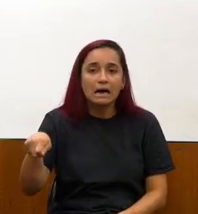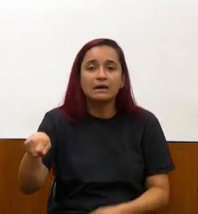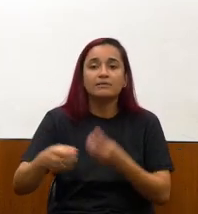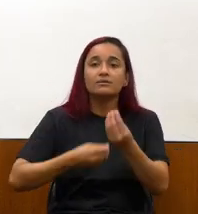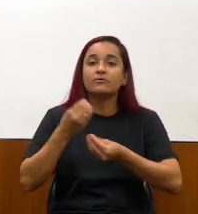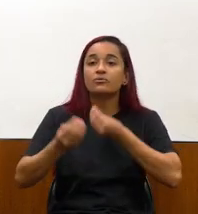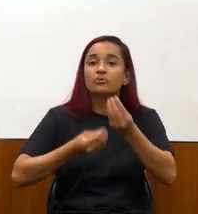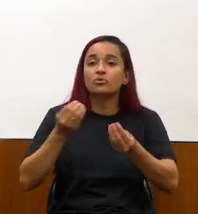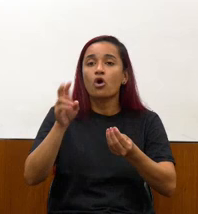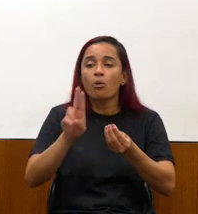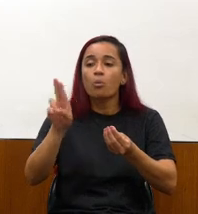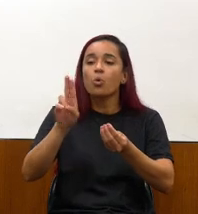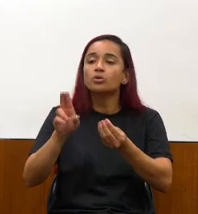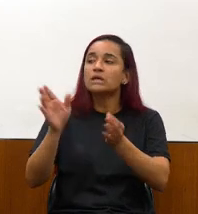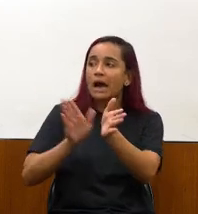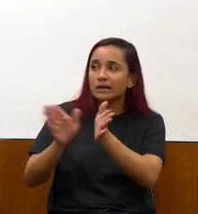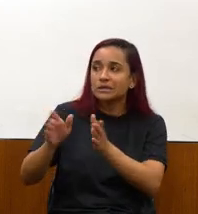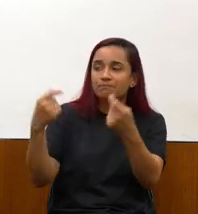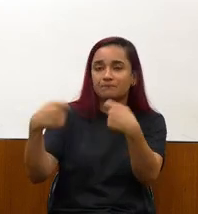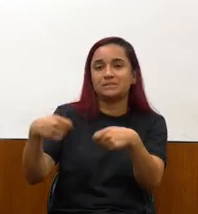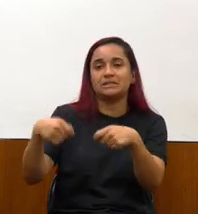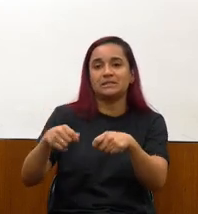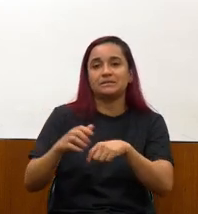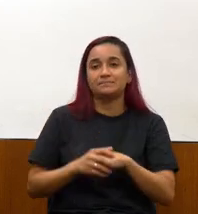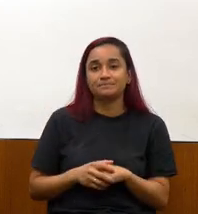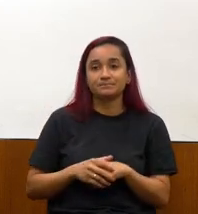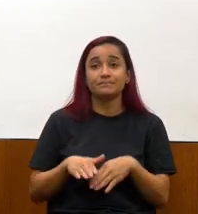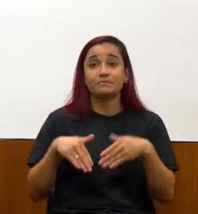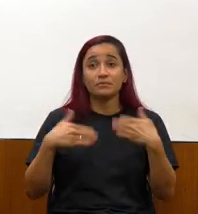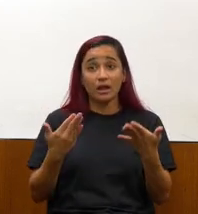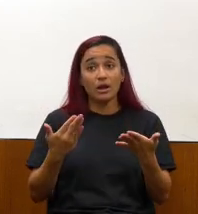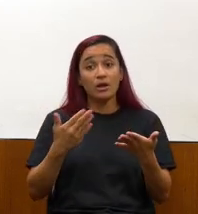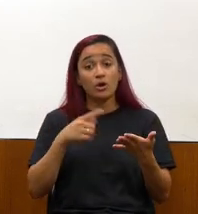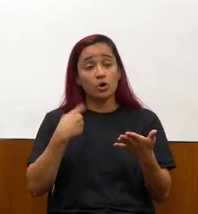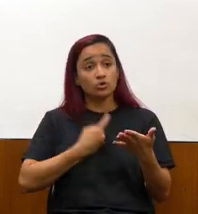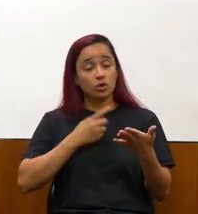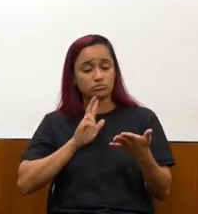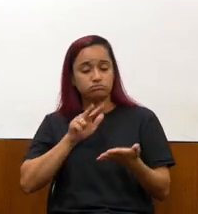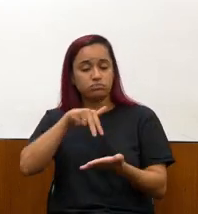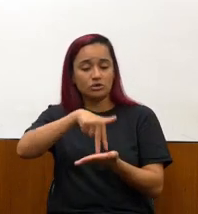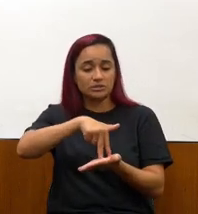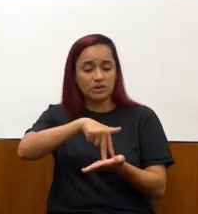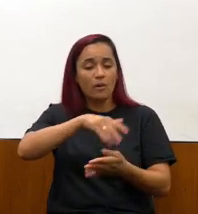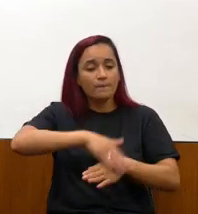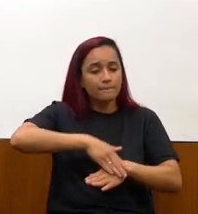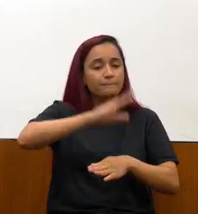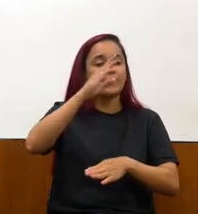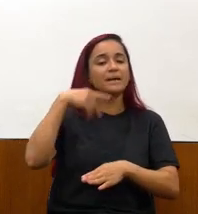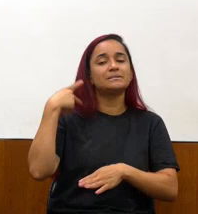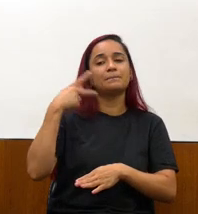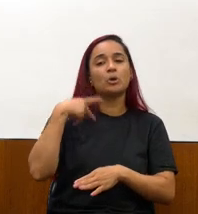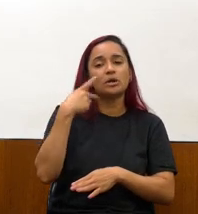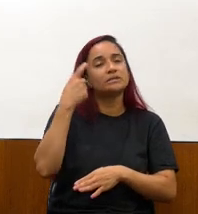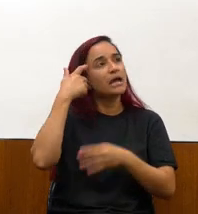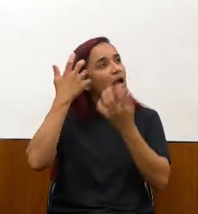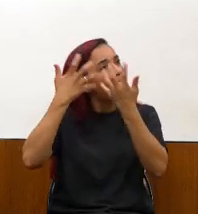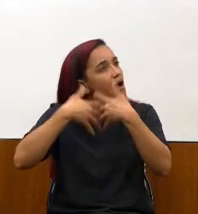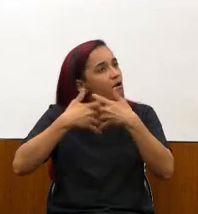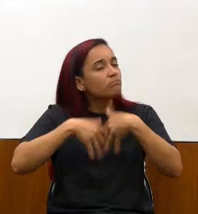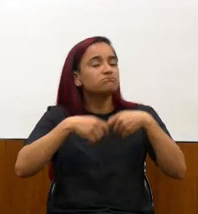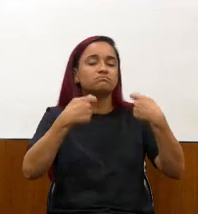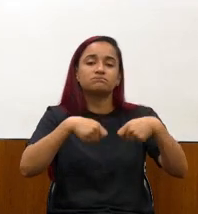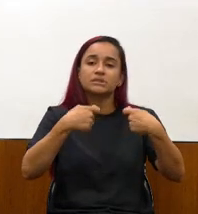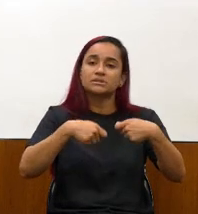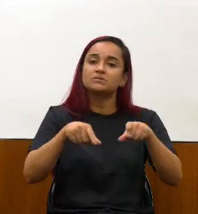bengala tem. E eu conheço que a nossa posição, deputado, é cada dia mais política, é cada dia mais reflexiva e cada